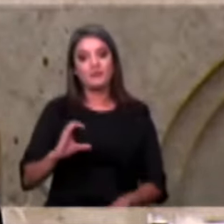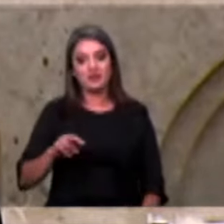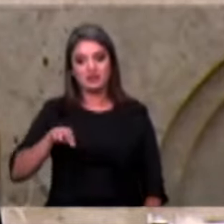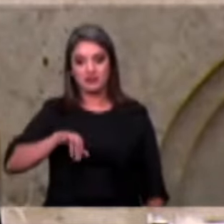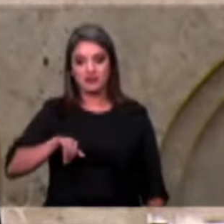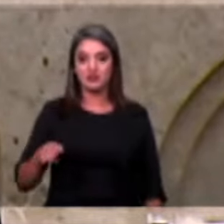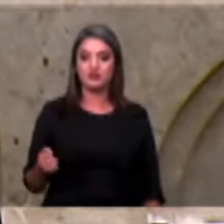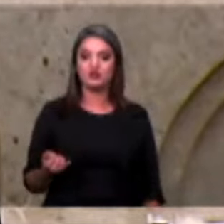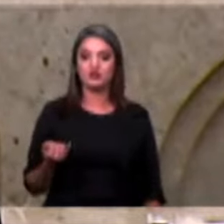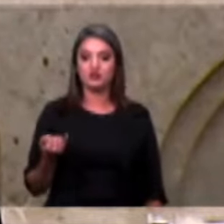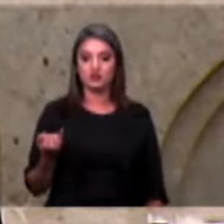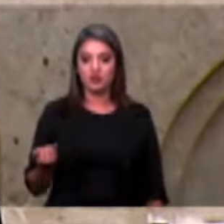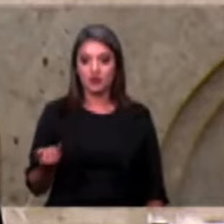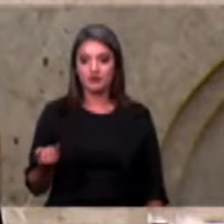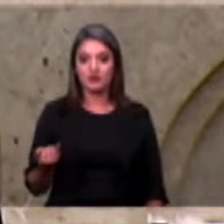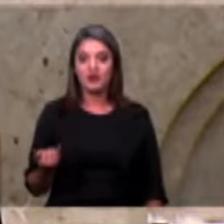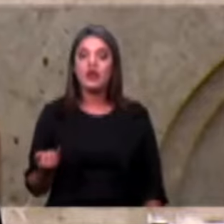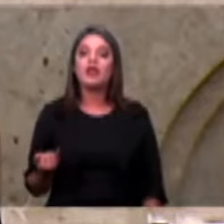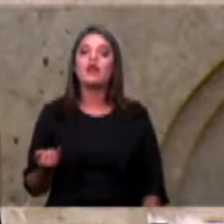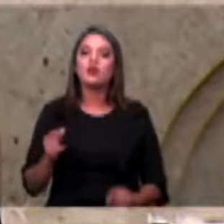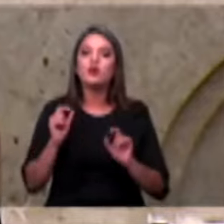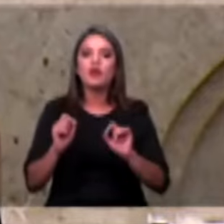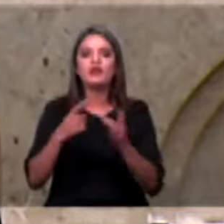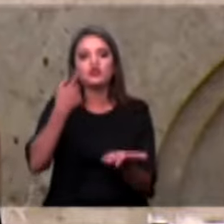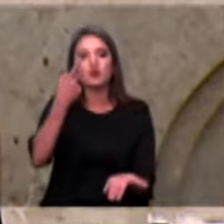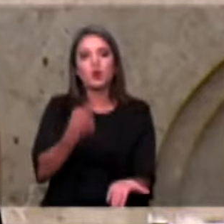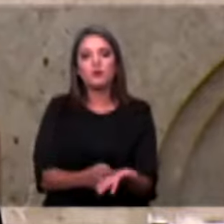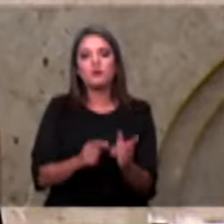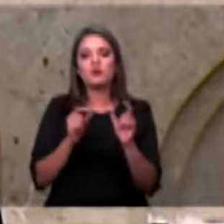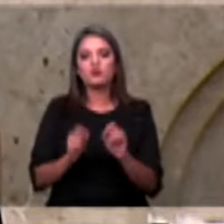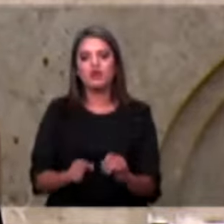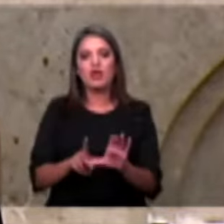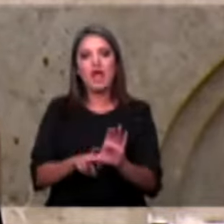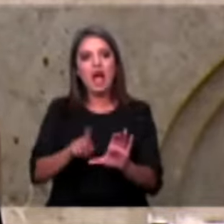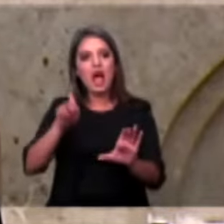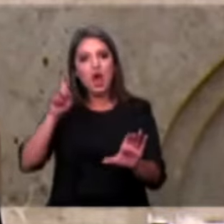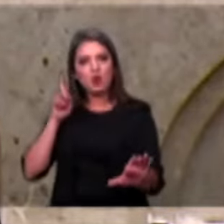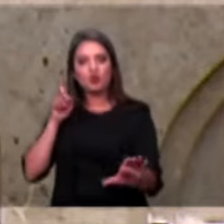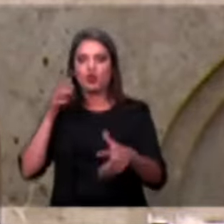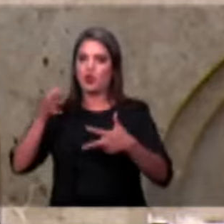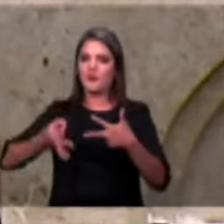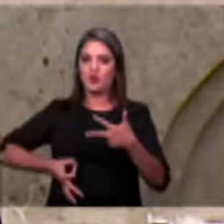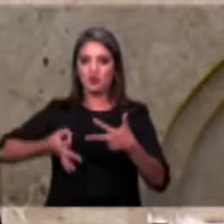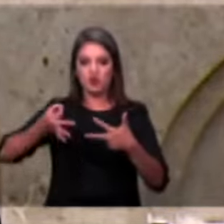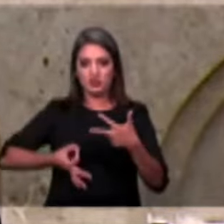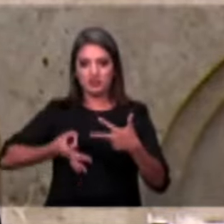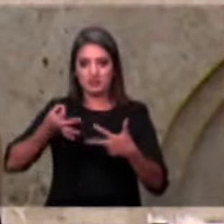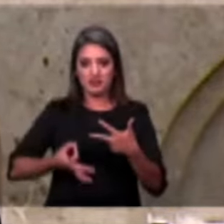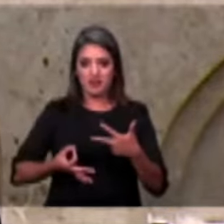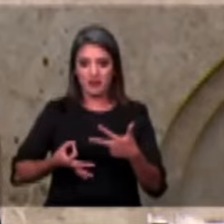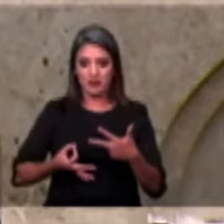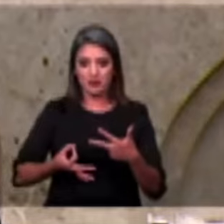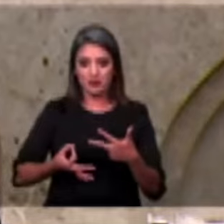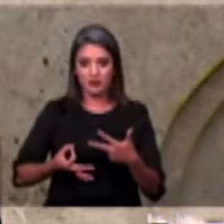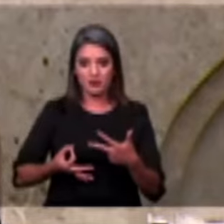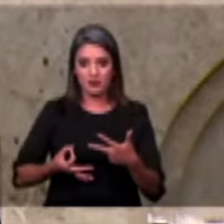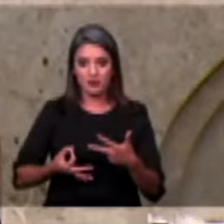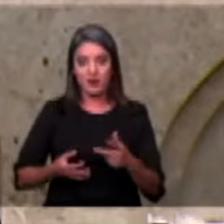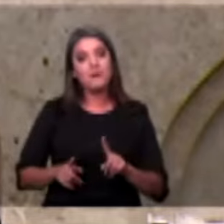de Justiça, em que se reafirmam a autonomia e a independência do Poder Judiciário, na